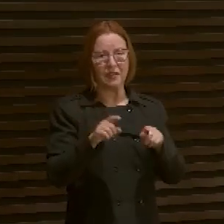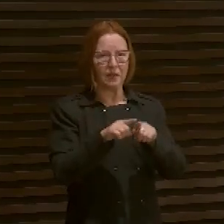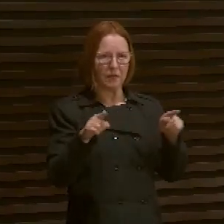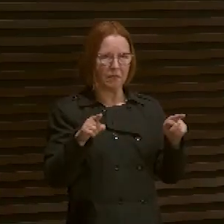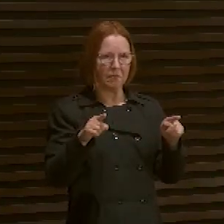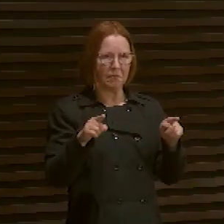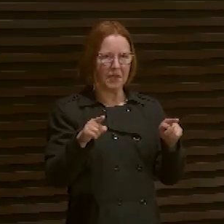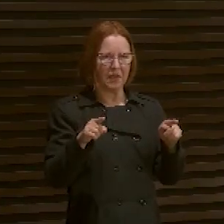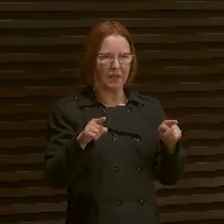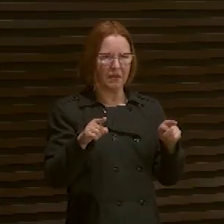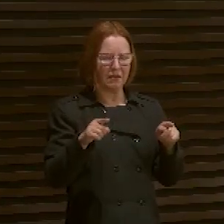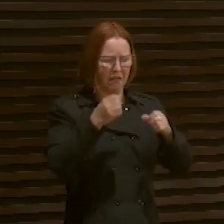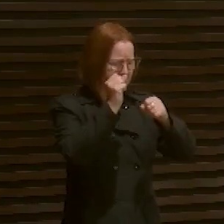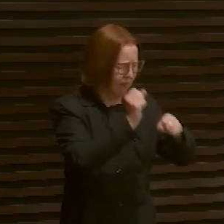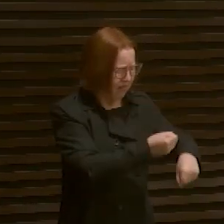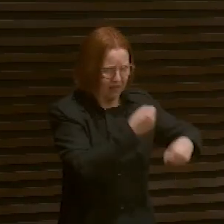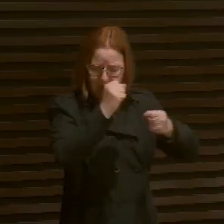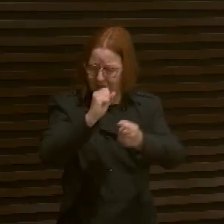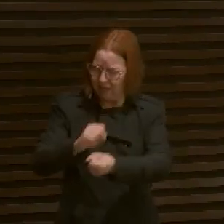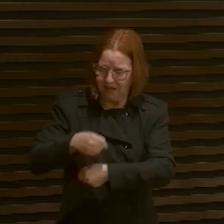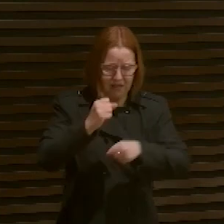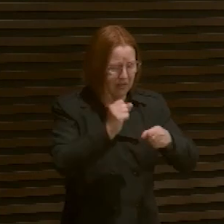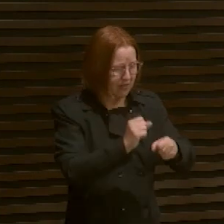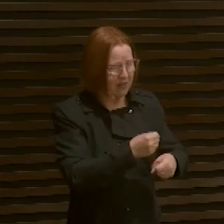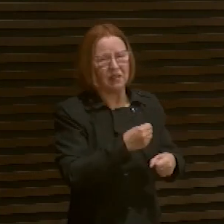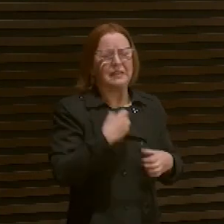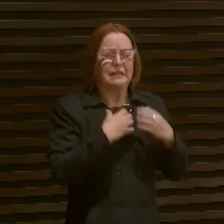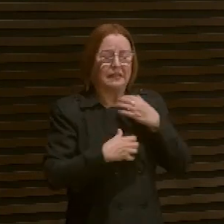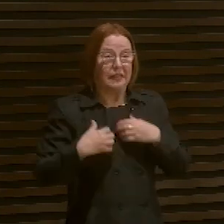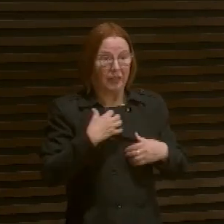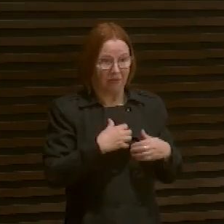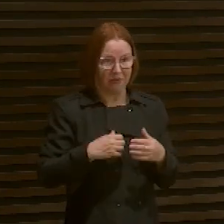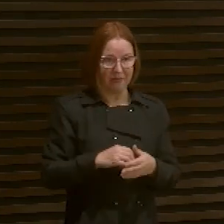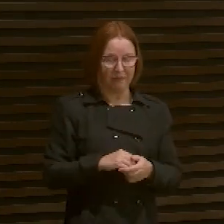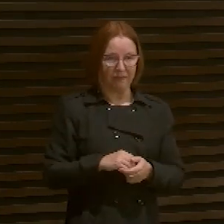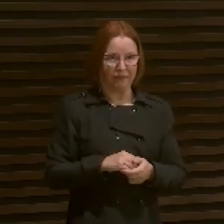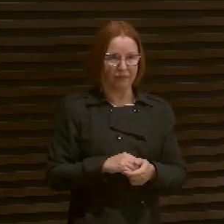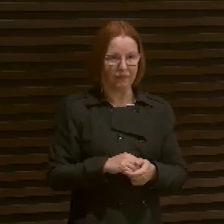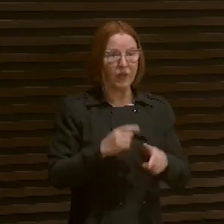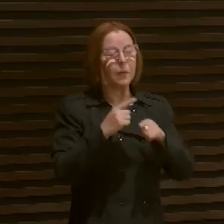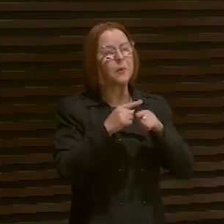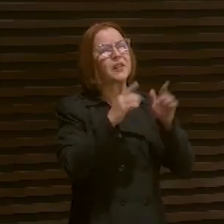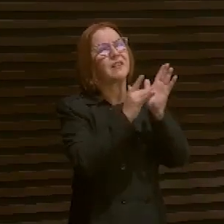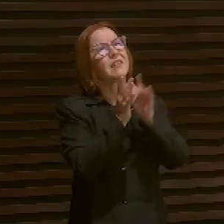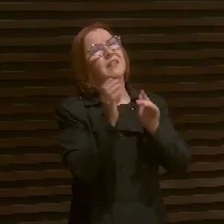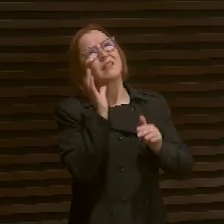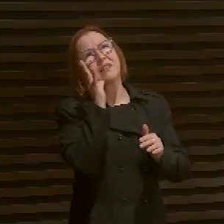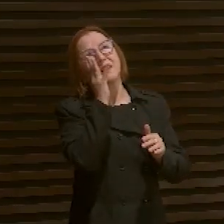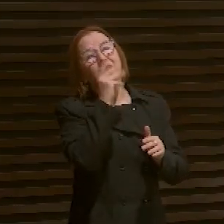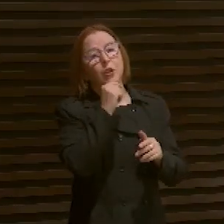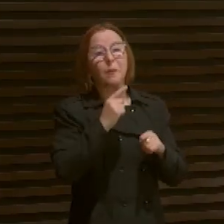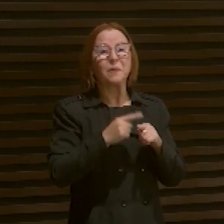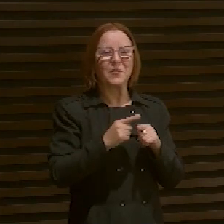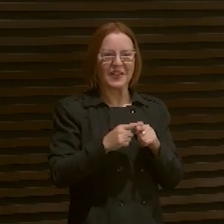se batendo e não saía do lugar. Angústia. Por que Jesus demorou tanto? Justamente porque